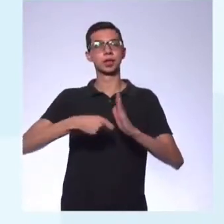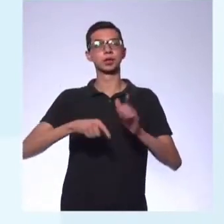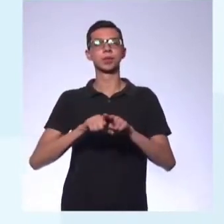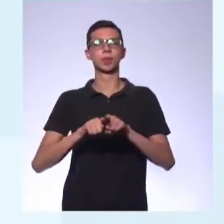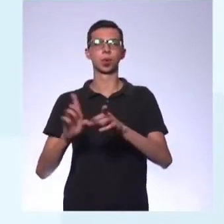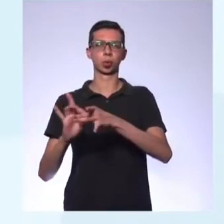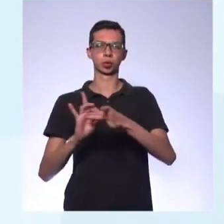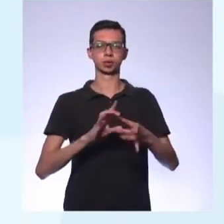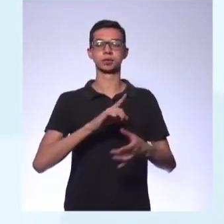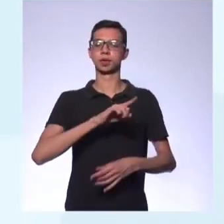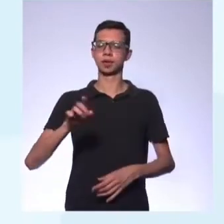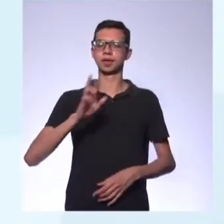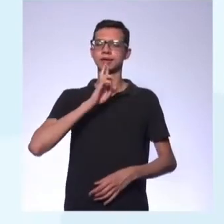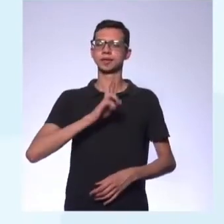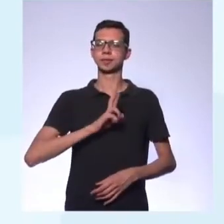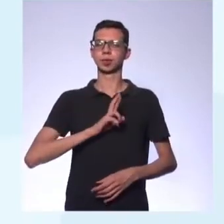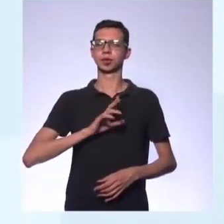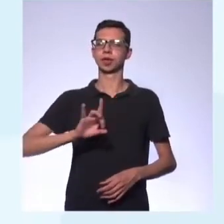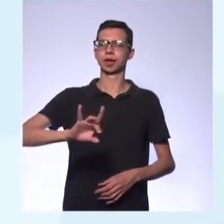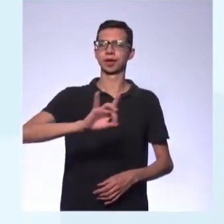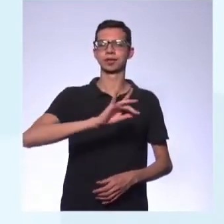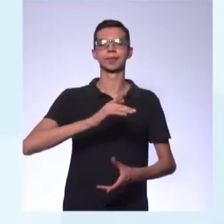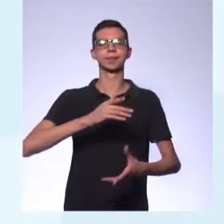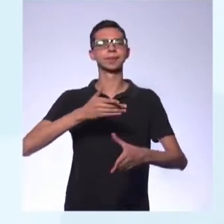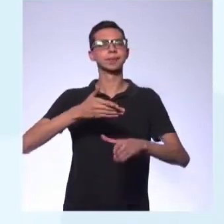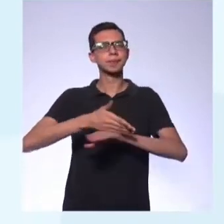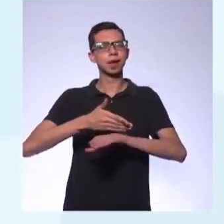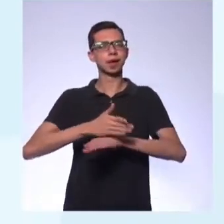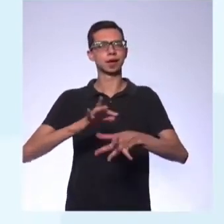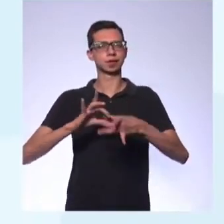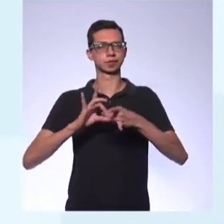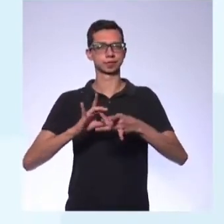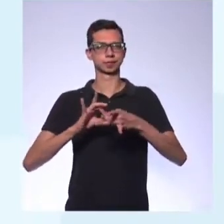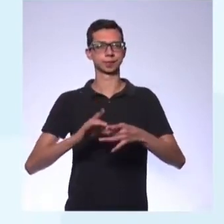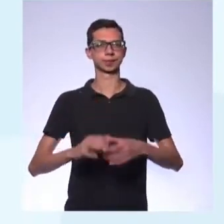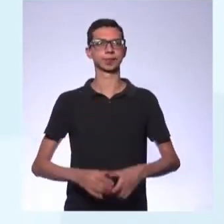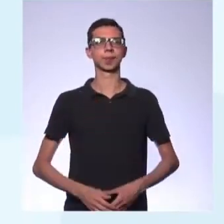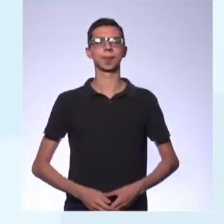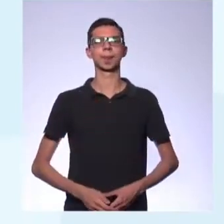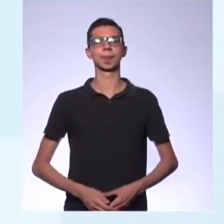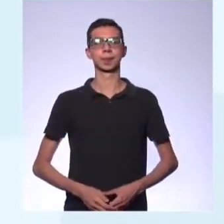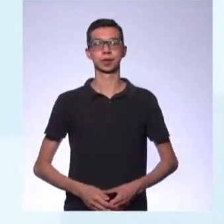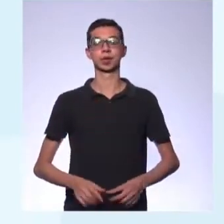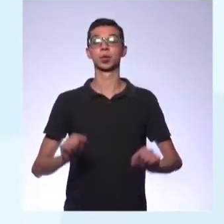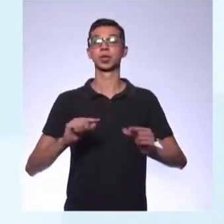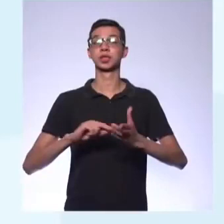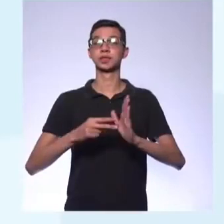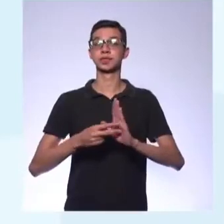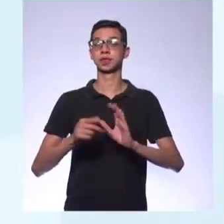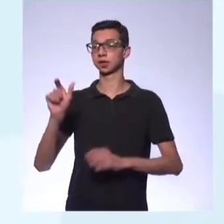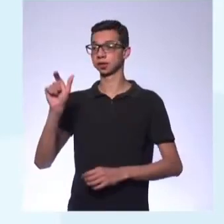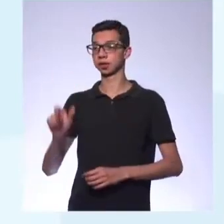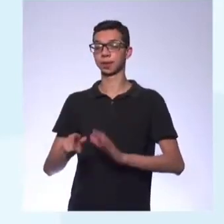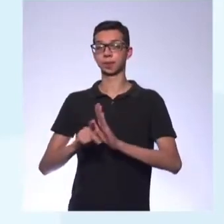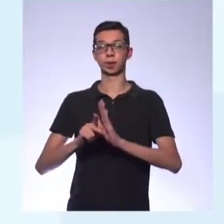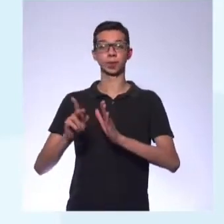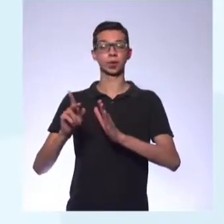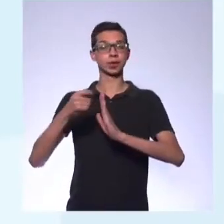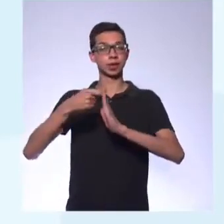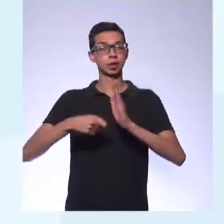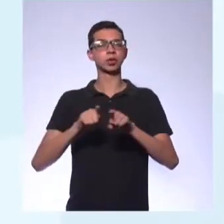com vocês, você participe conosco. O que significa ser personagem principal do texto e do contexto,